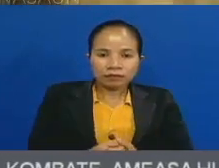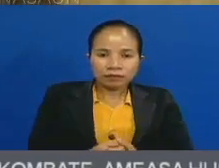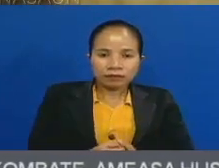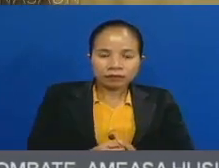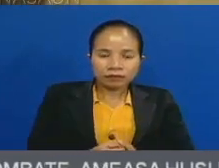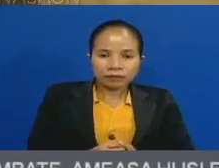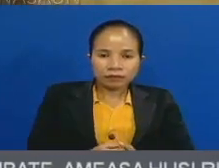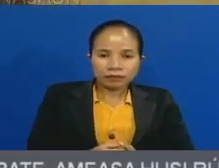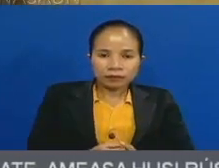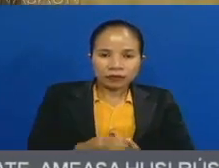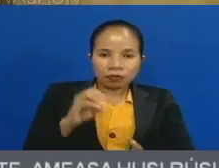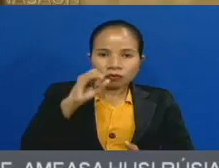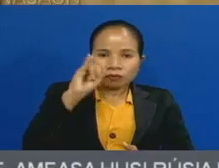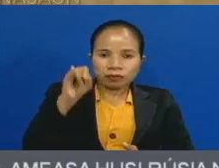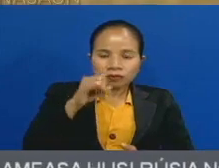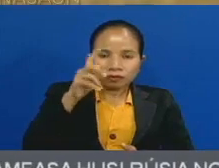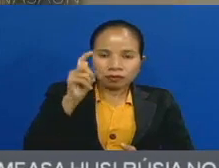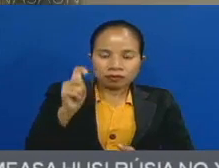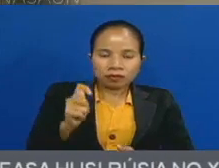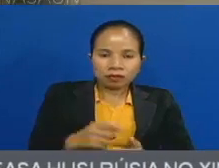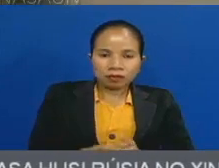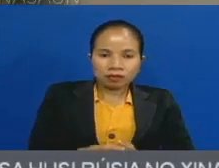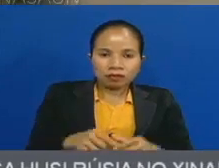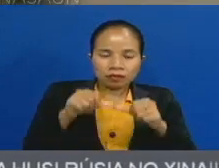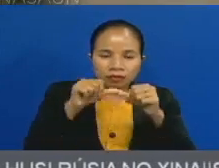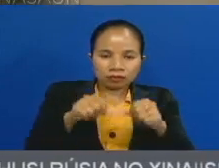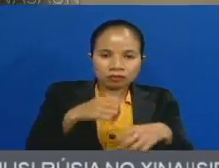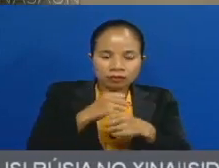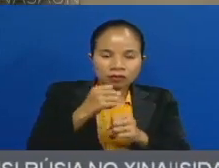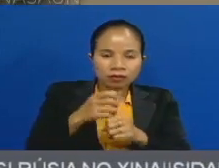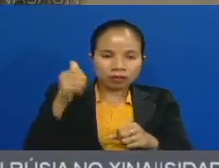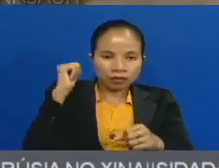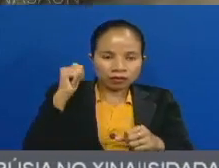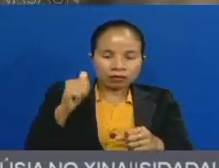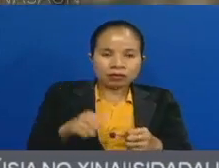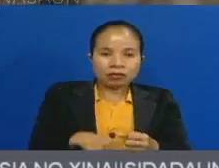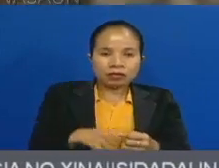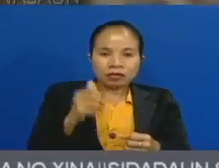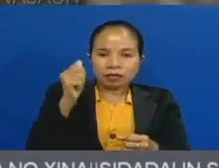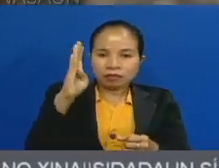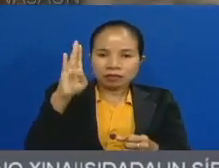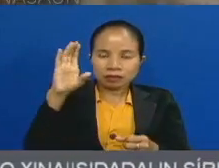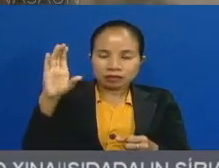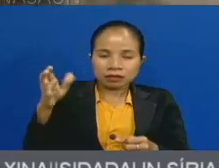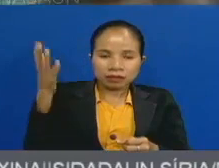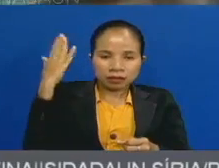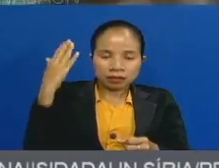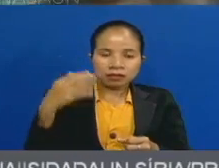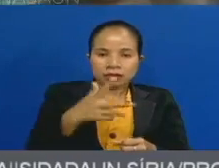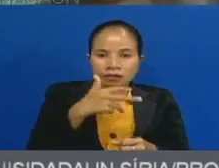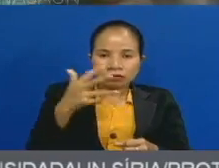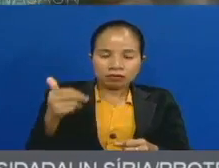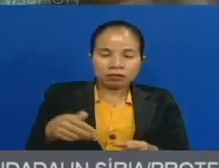o PJT. Onde dirige no continua a campanha alfabetização e retutuala. To